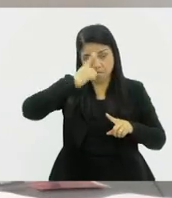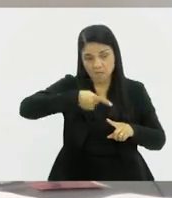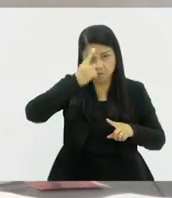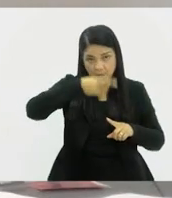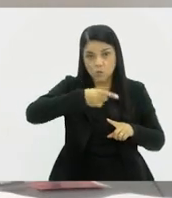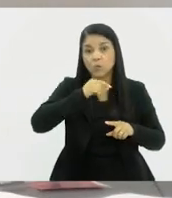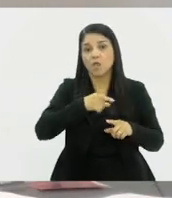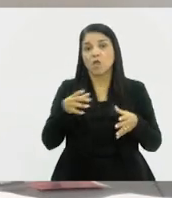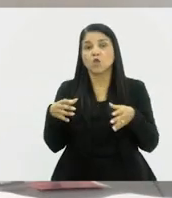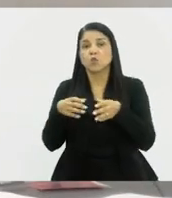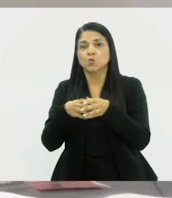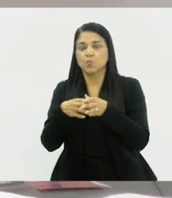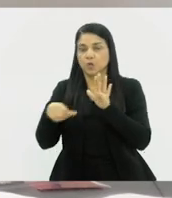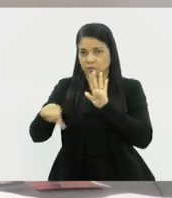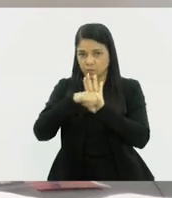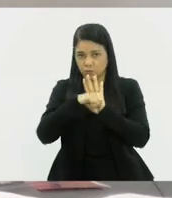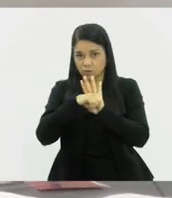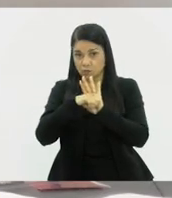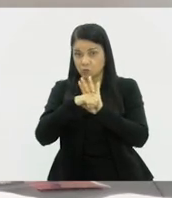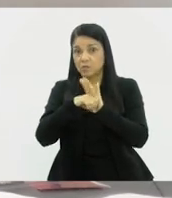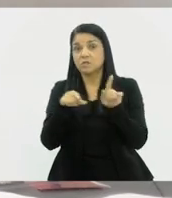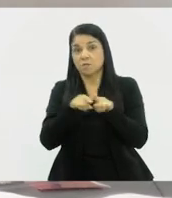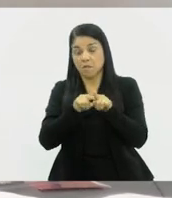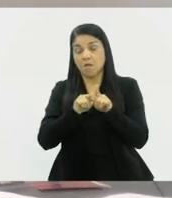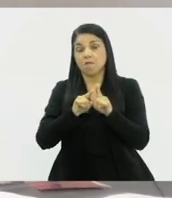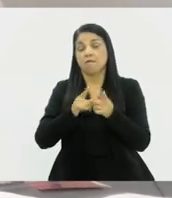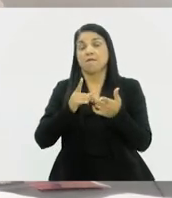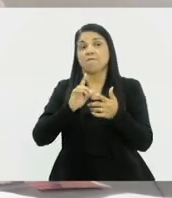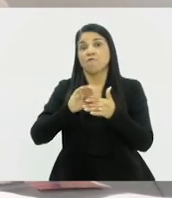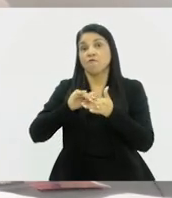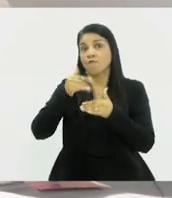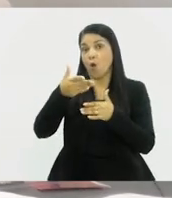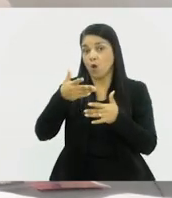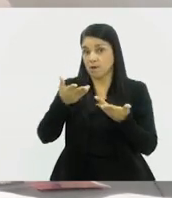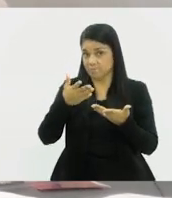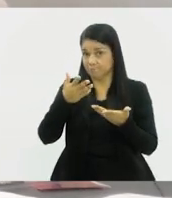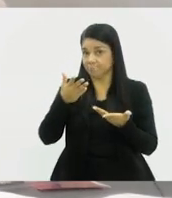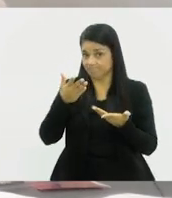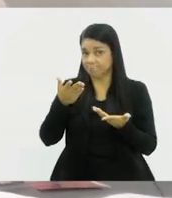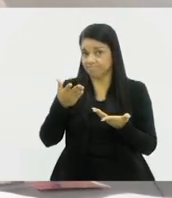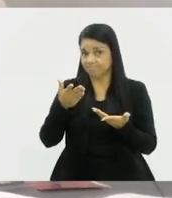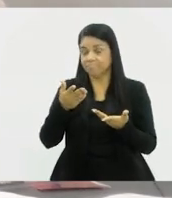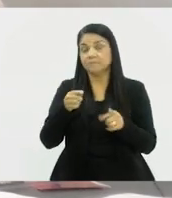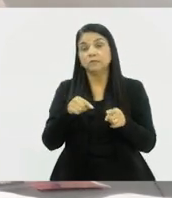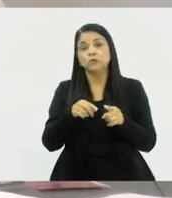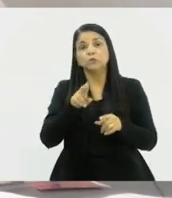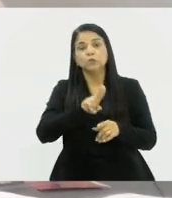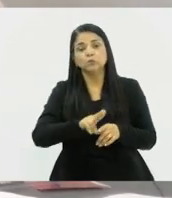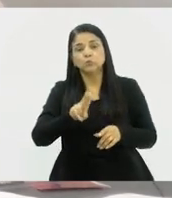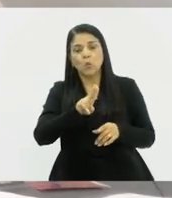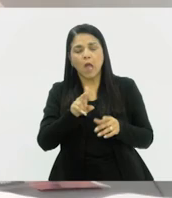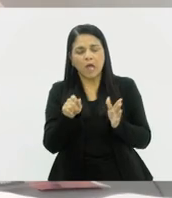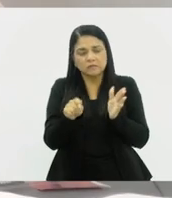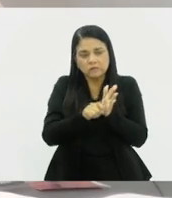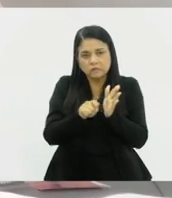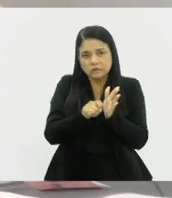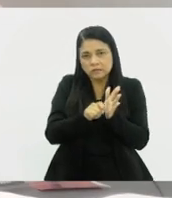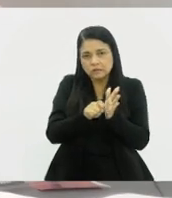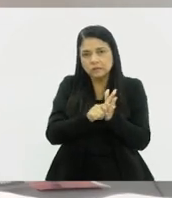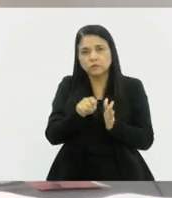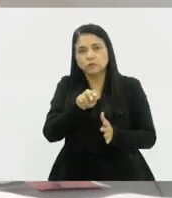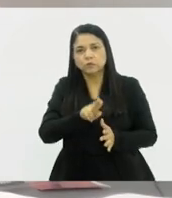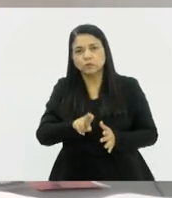comandam crime a nível Nacional muitas vezes uma pessoa chega lá um simples usuário que tinha uma pequena quantidade